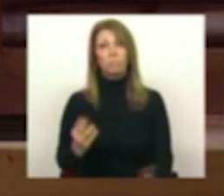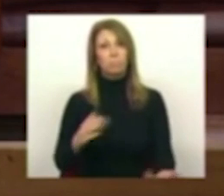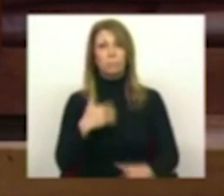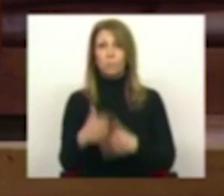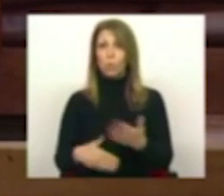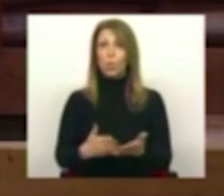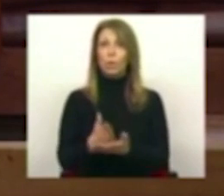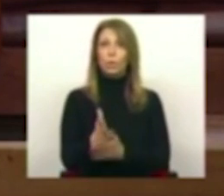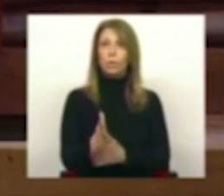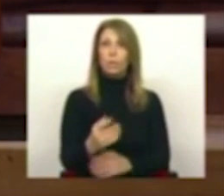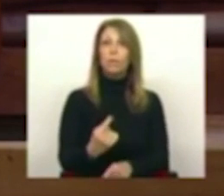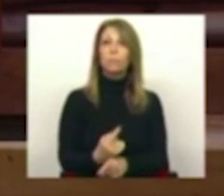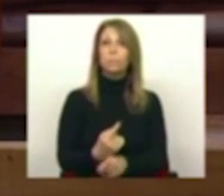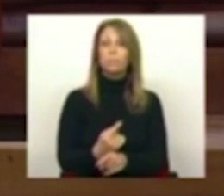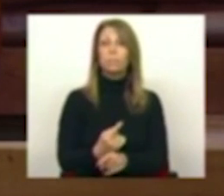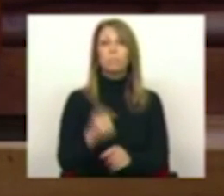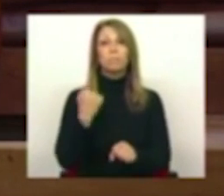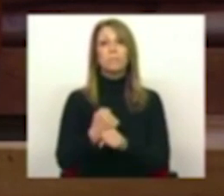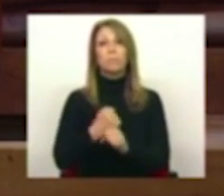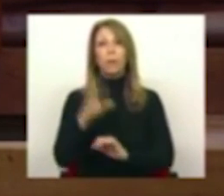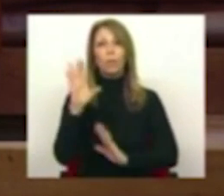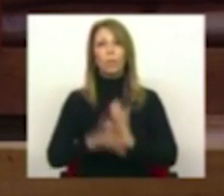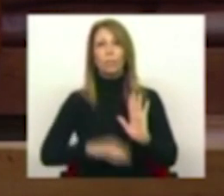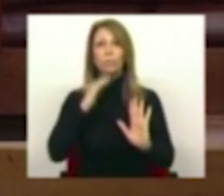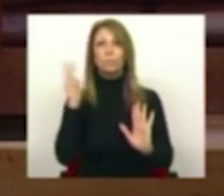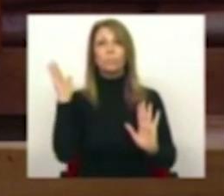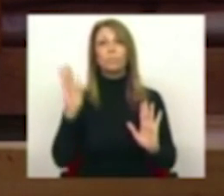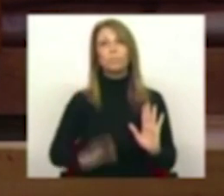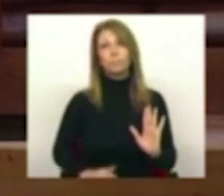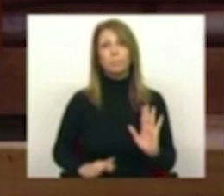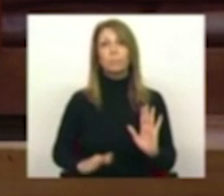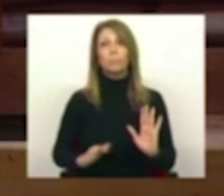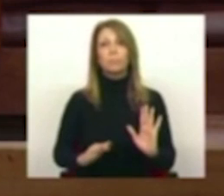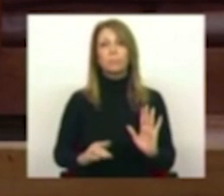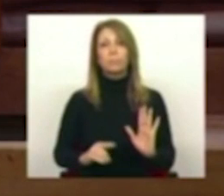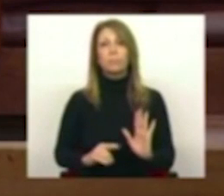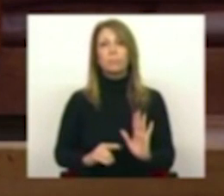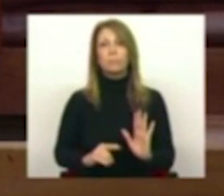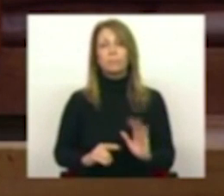Continuidade da precariedade laboral para